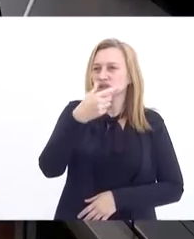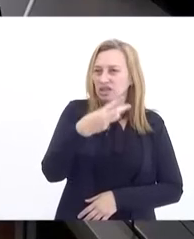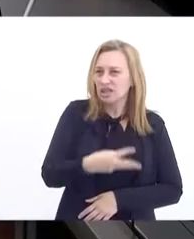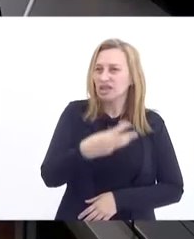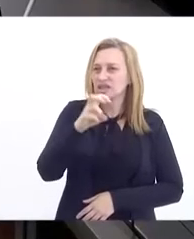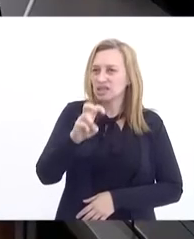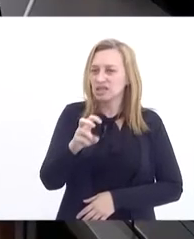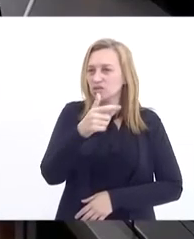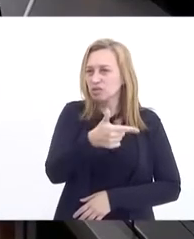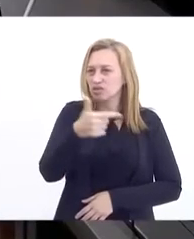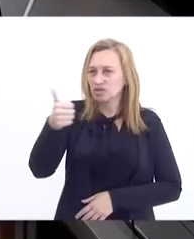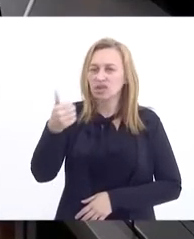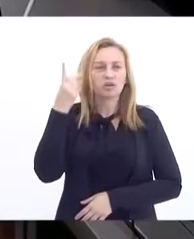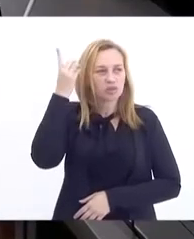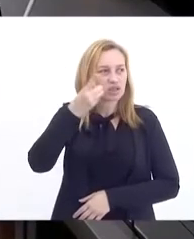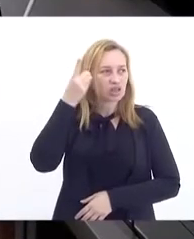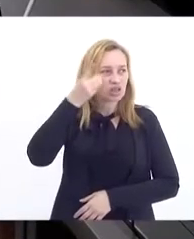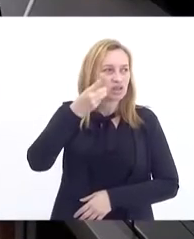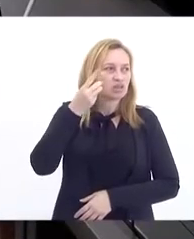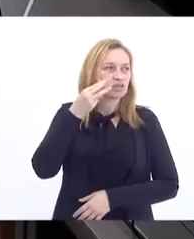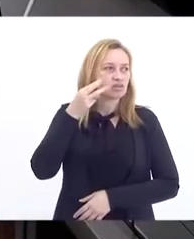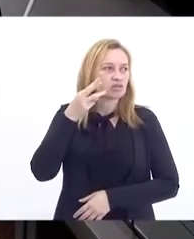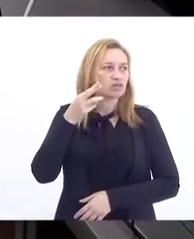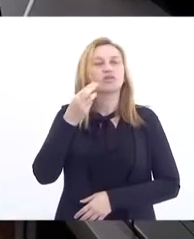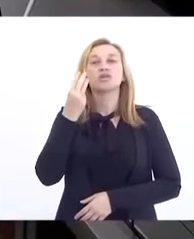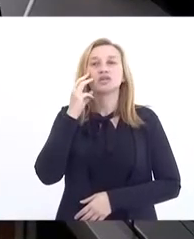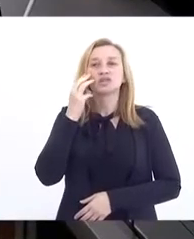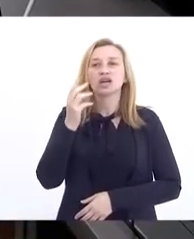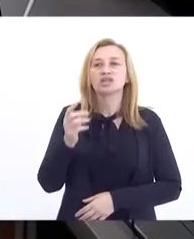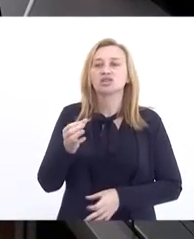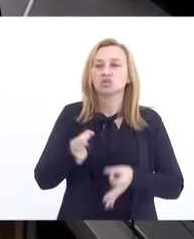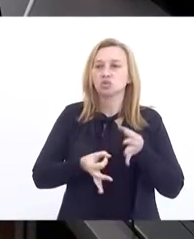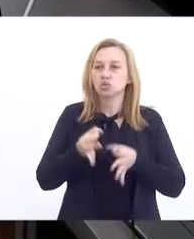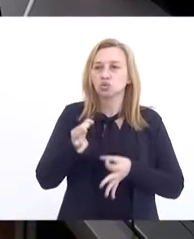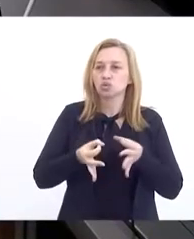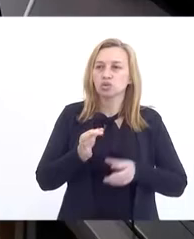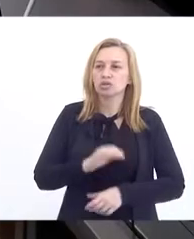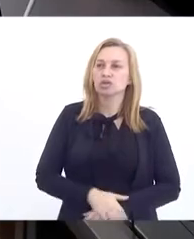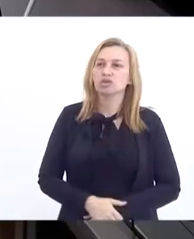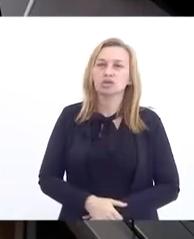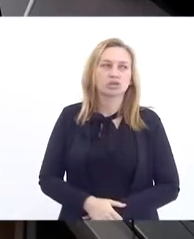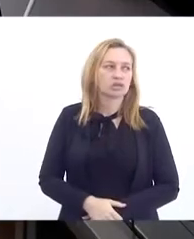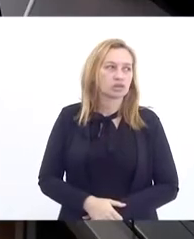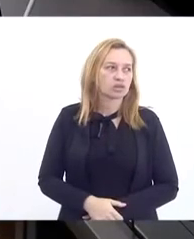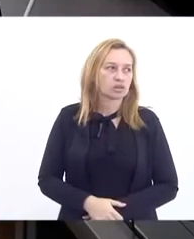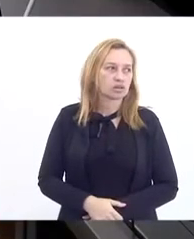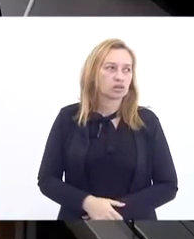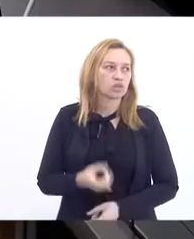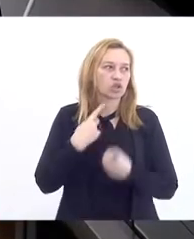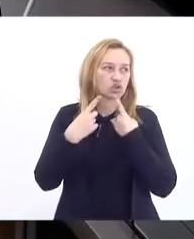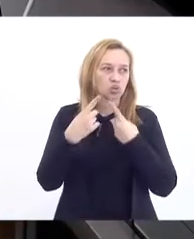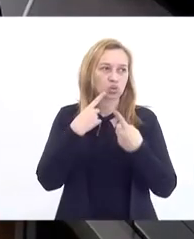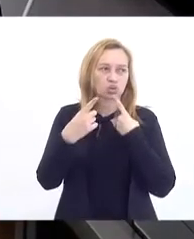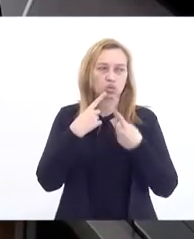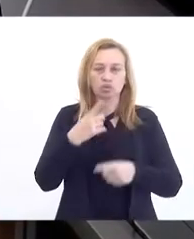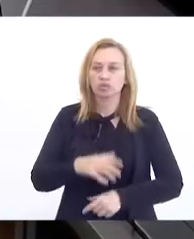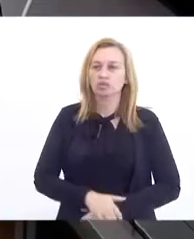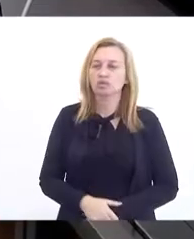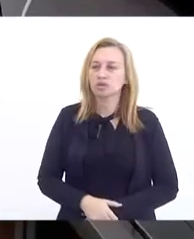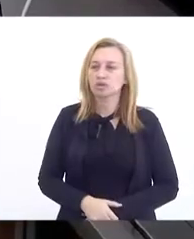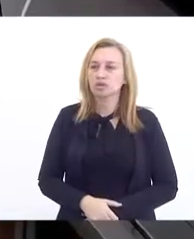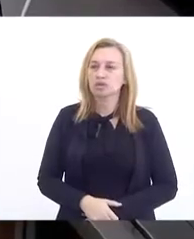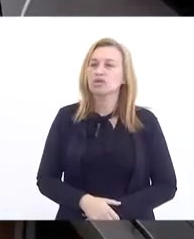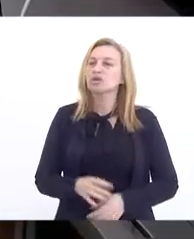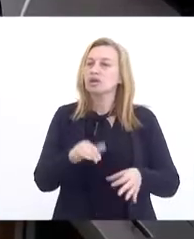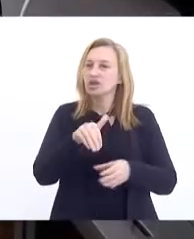2835 de 2020, autoria do deputado Valdeca Carneiro, parecer pela juridicidade. Em discussão,